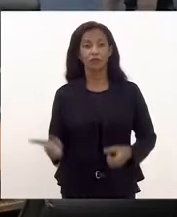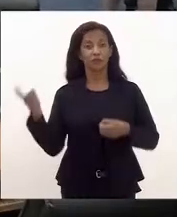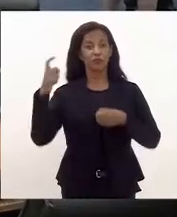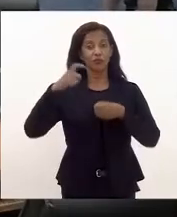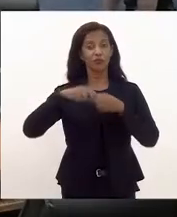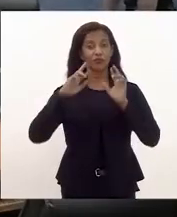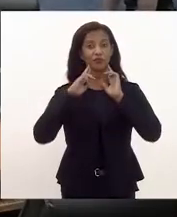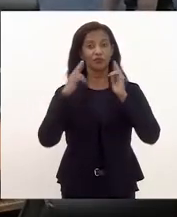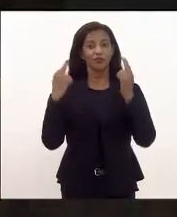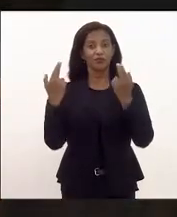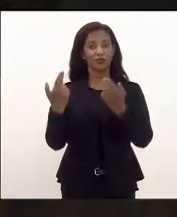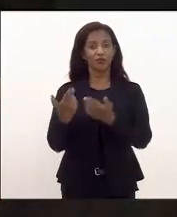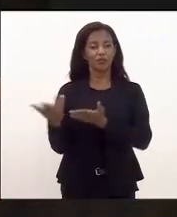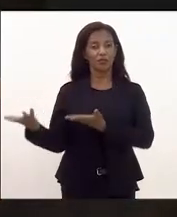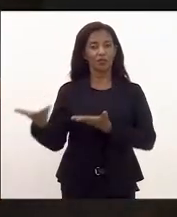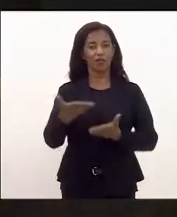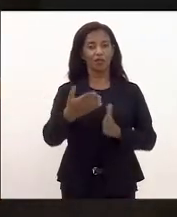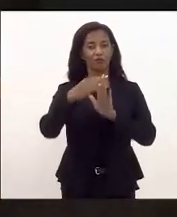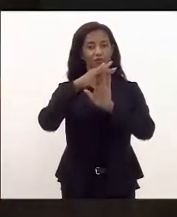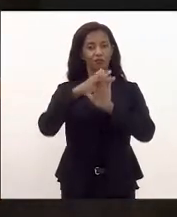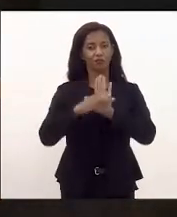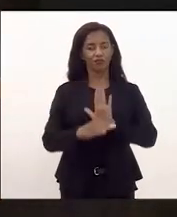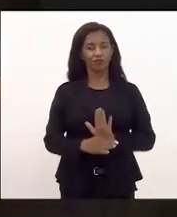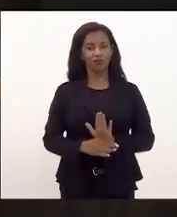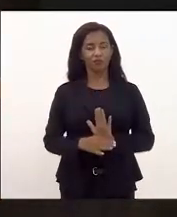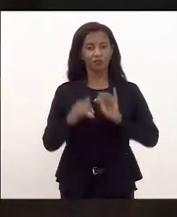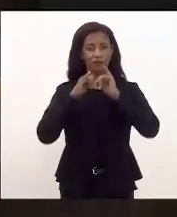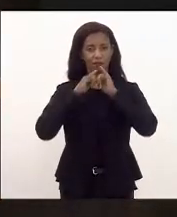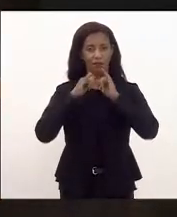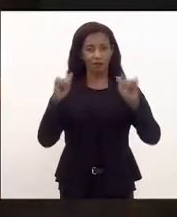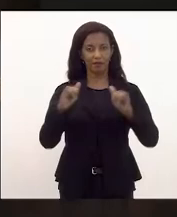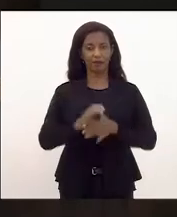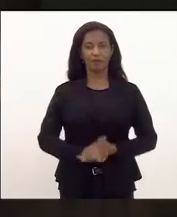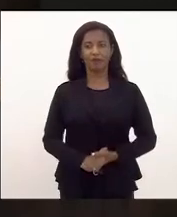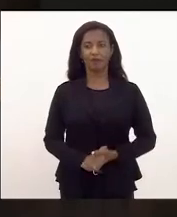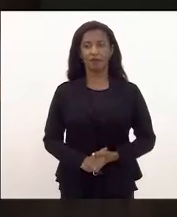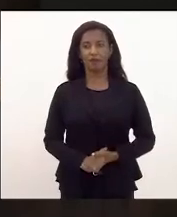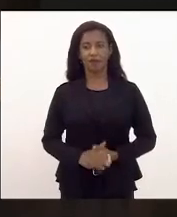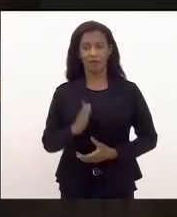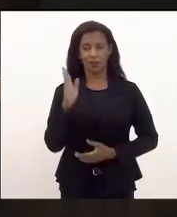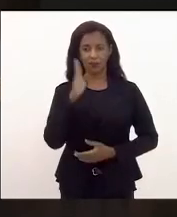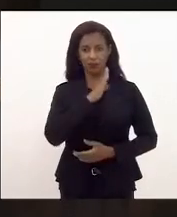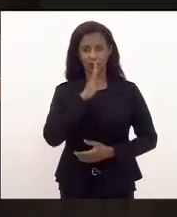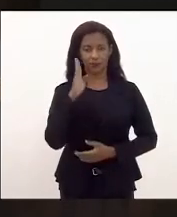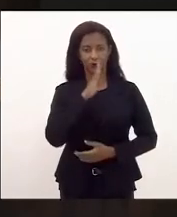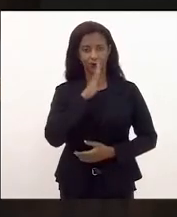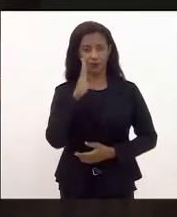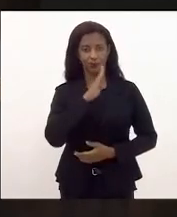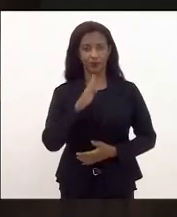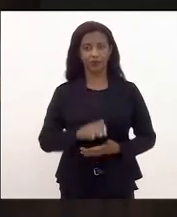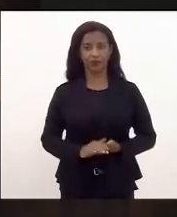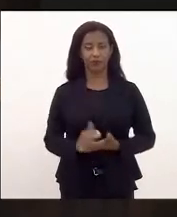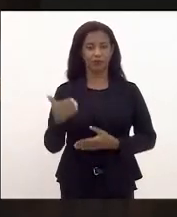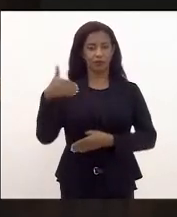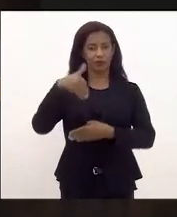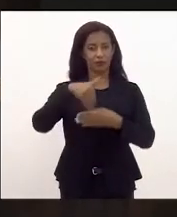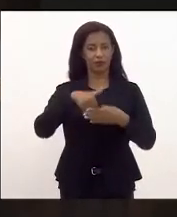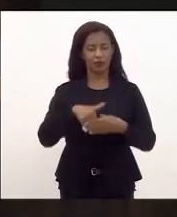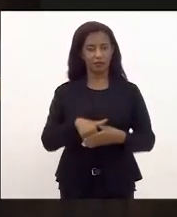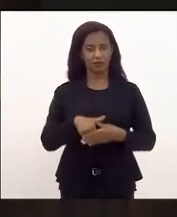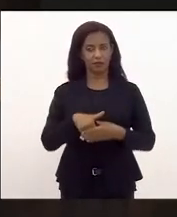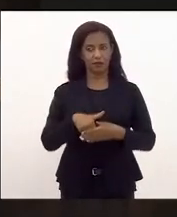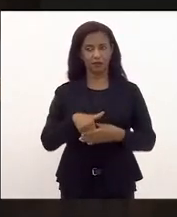Está reaberta a sessão, passe a ordem do dia. Anuncio, em regime de urgência e em